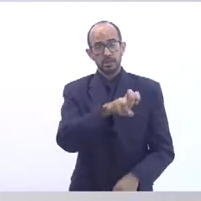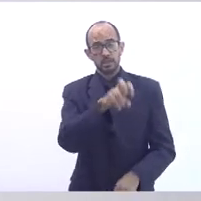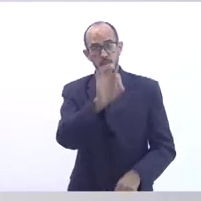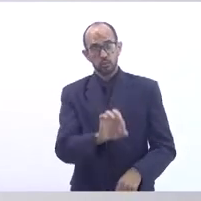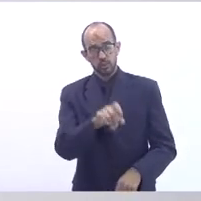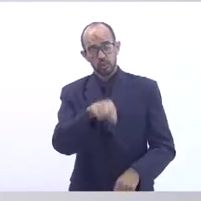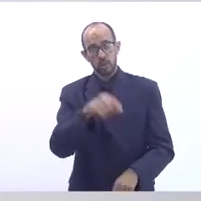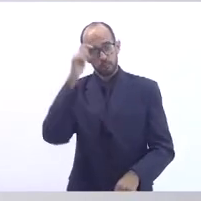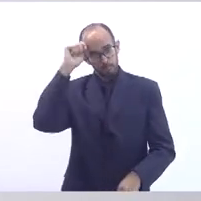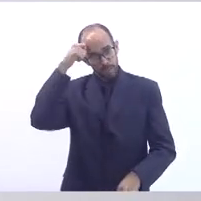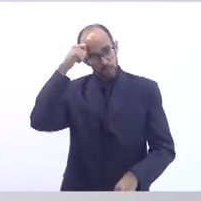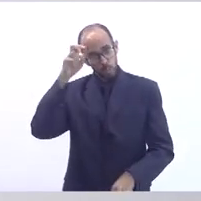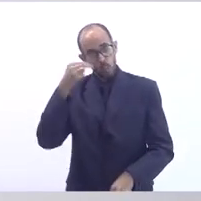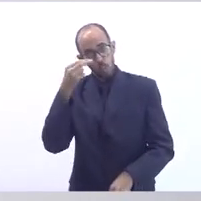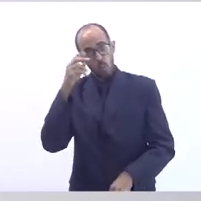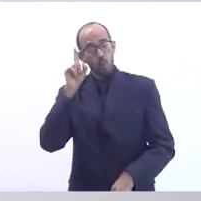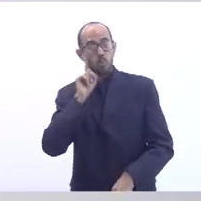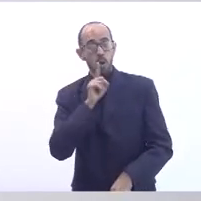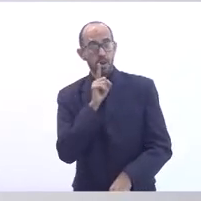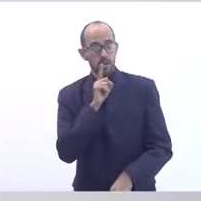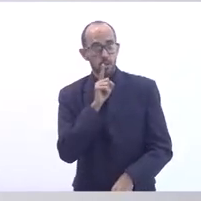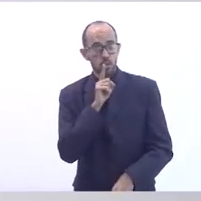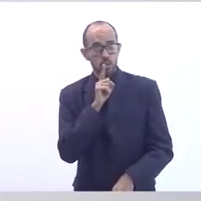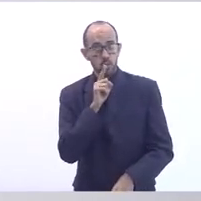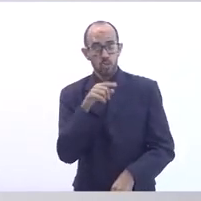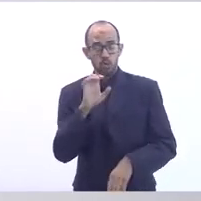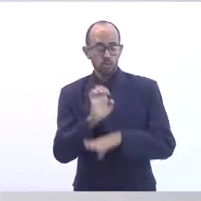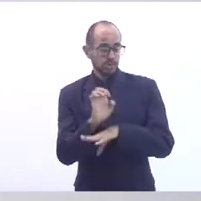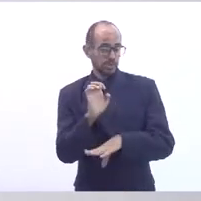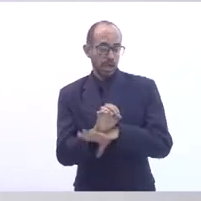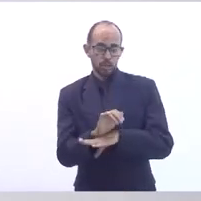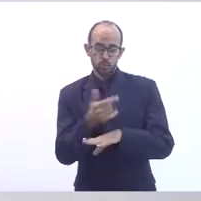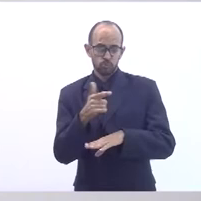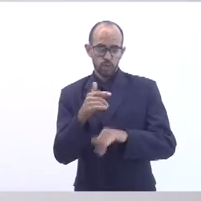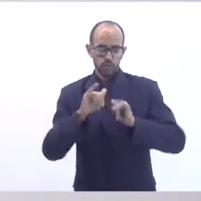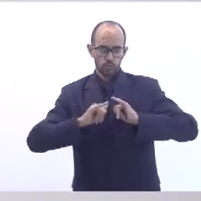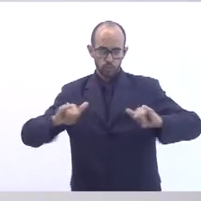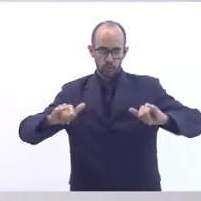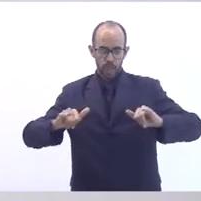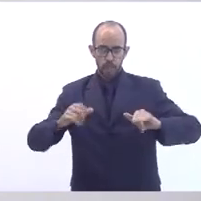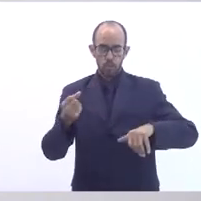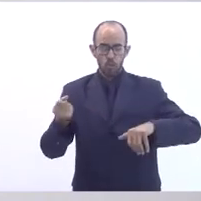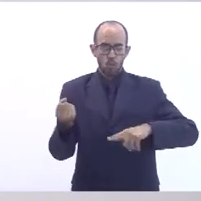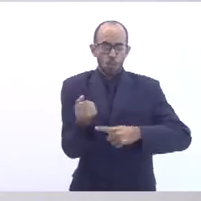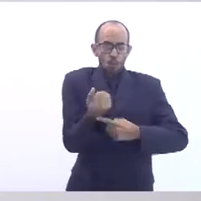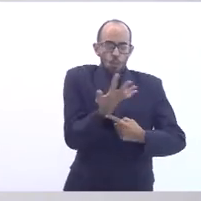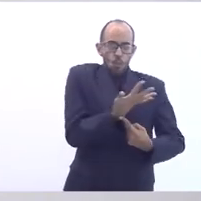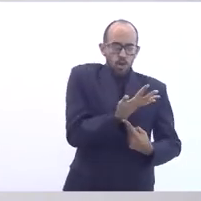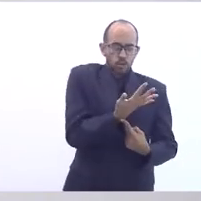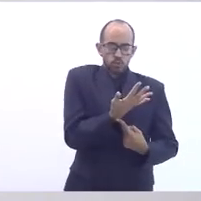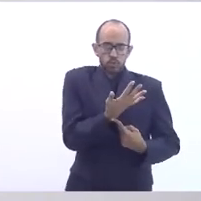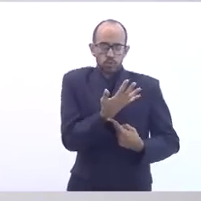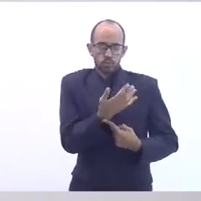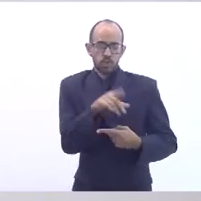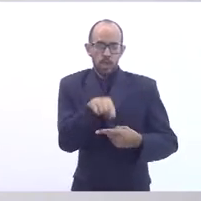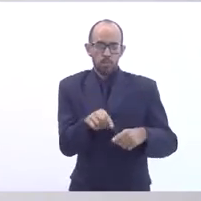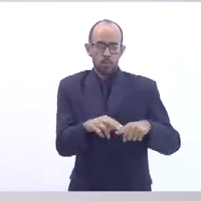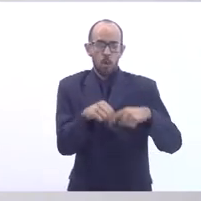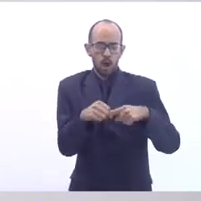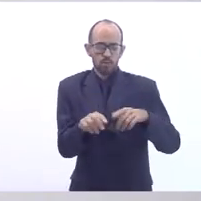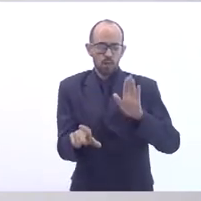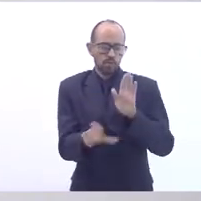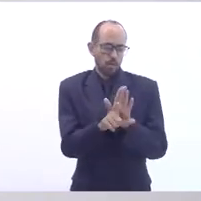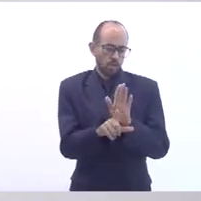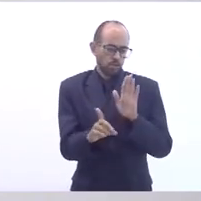ou pardo e o nosso estado não e quantos desses presos estão lá por questão das leis das leis de drogas nesse